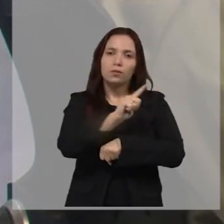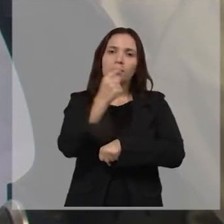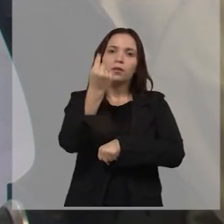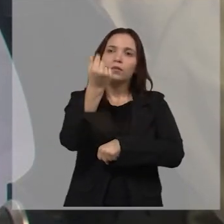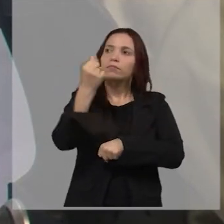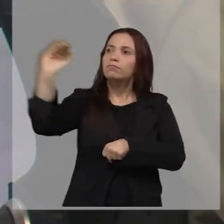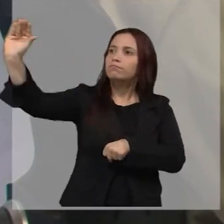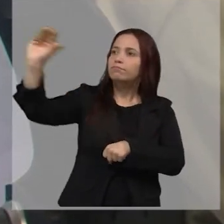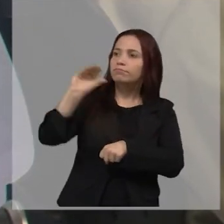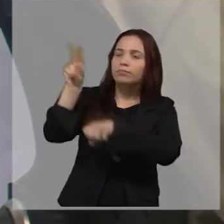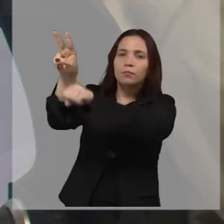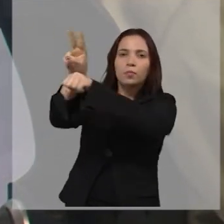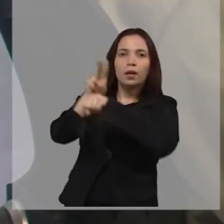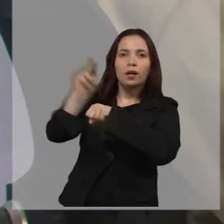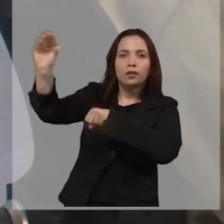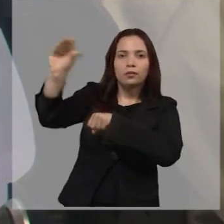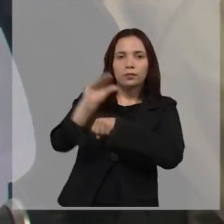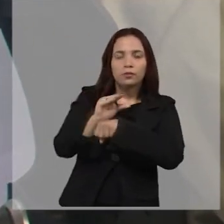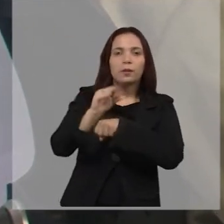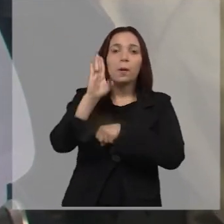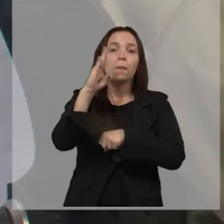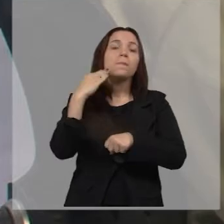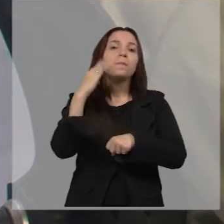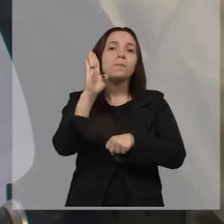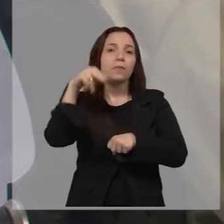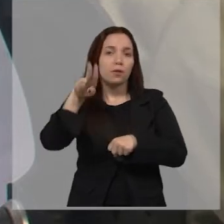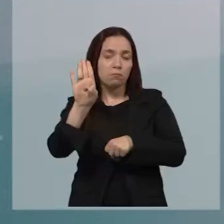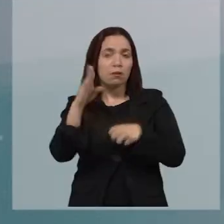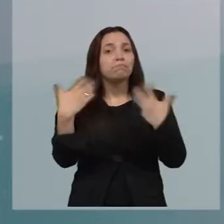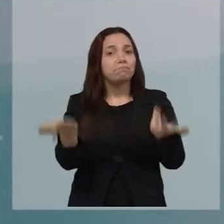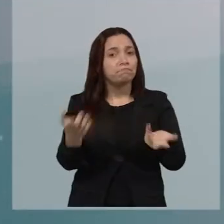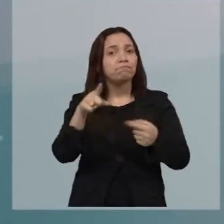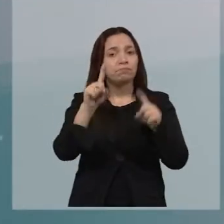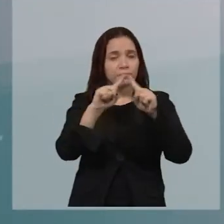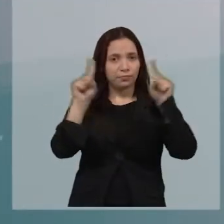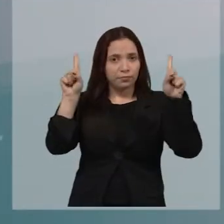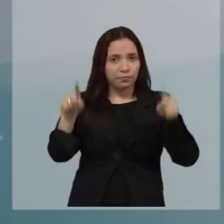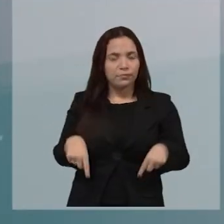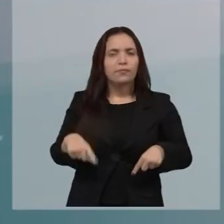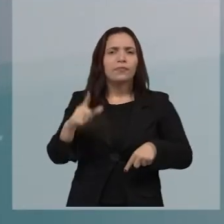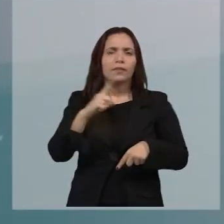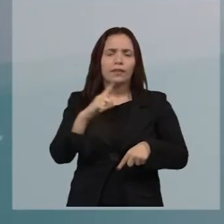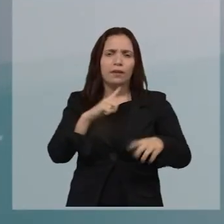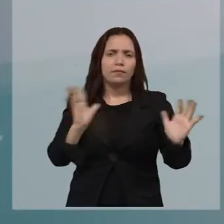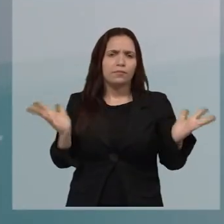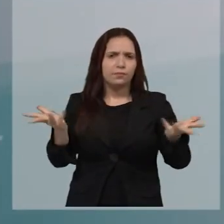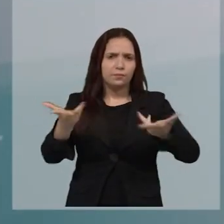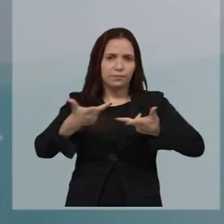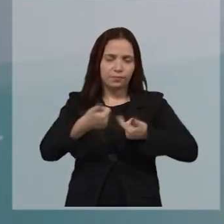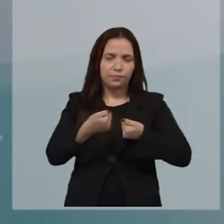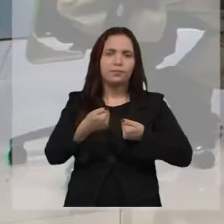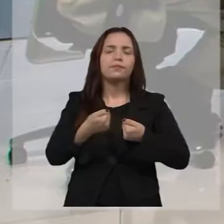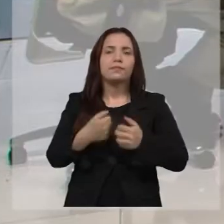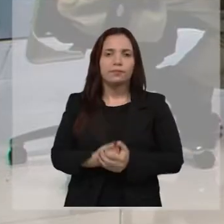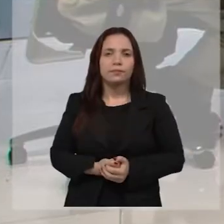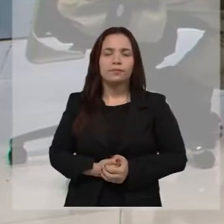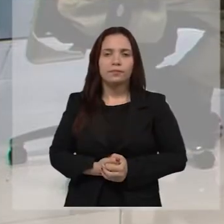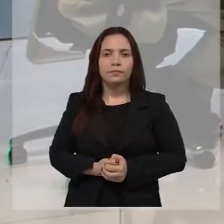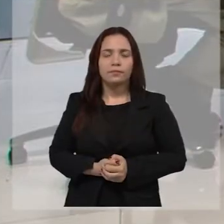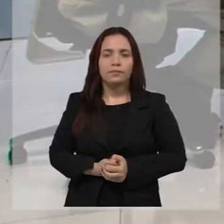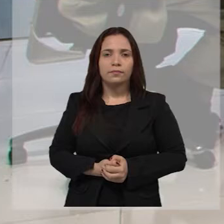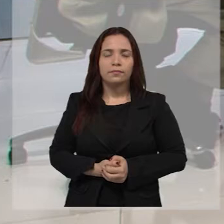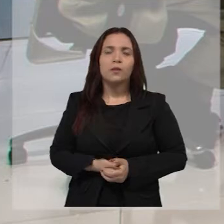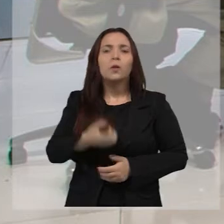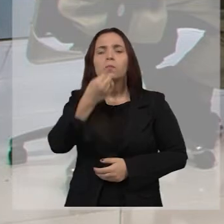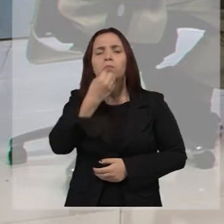conseguir um financiamento, né, para começar um negócio no Banco do Nordeste. Então, assim, é um projeto que tem tudo para funcionar. Você tem todo o sistema S